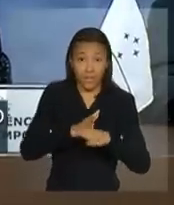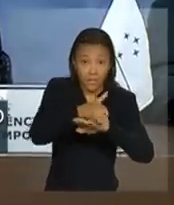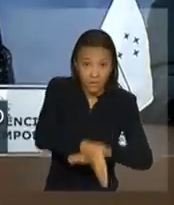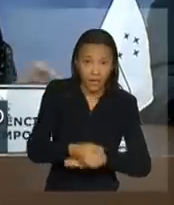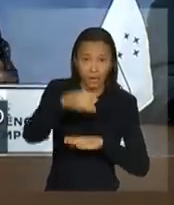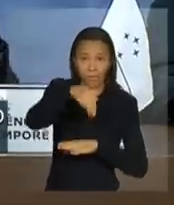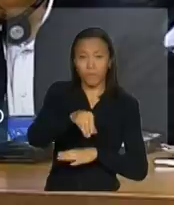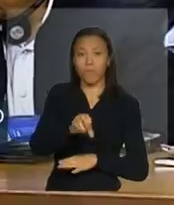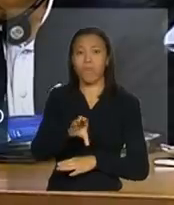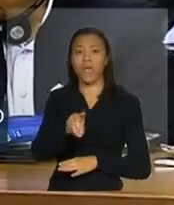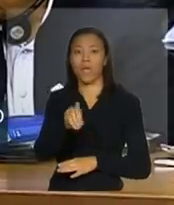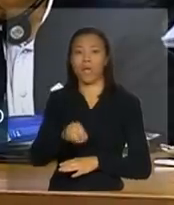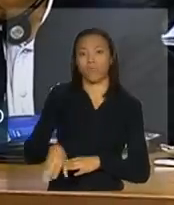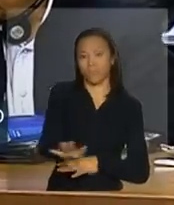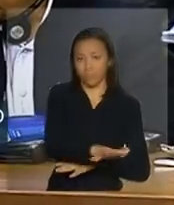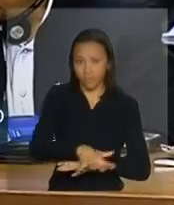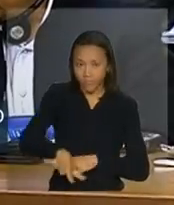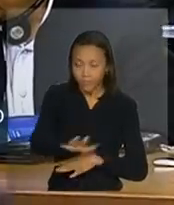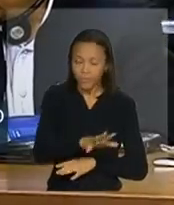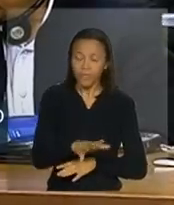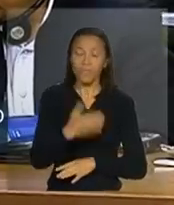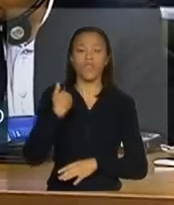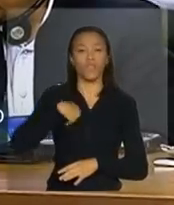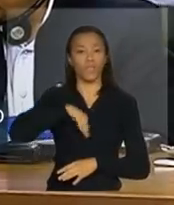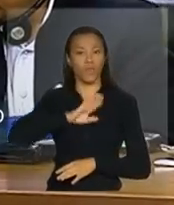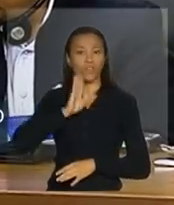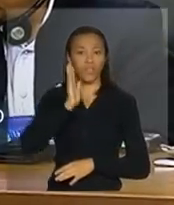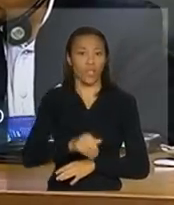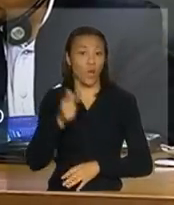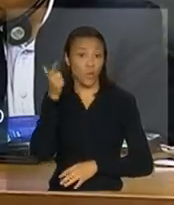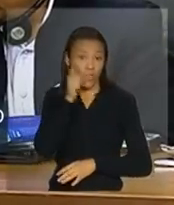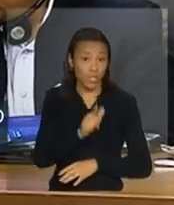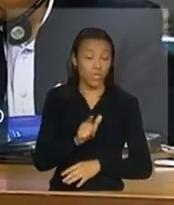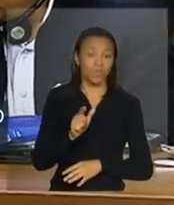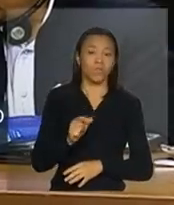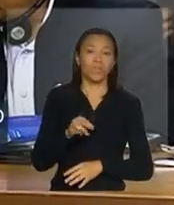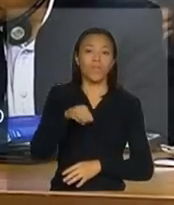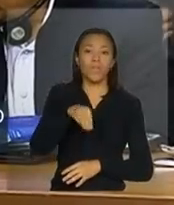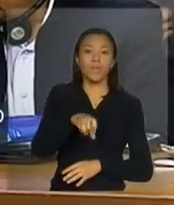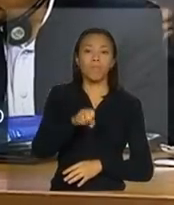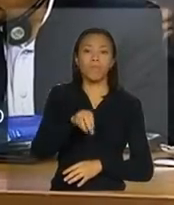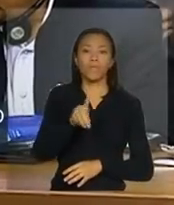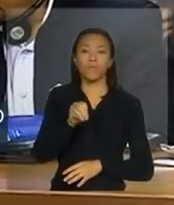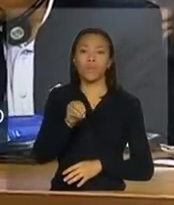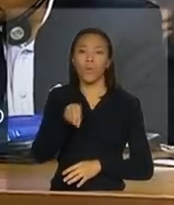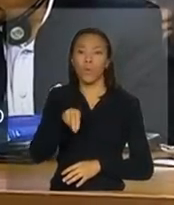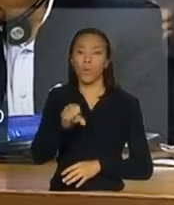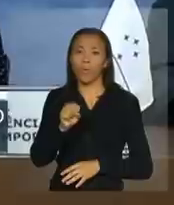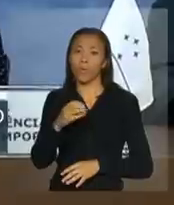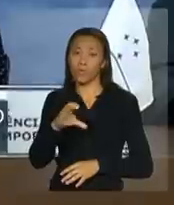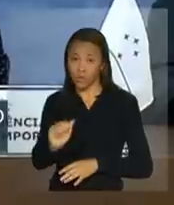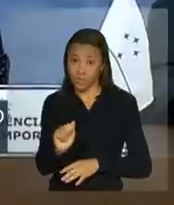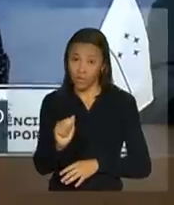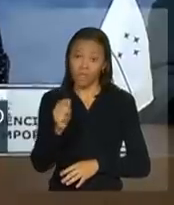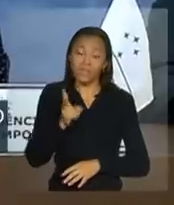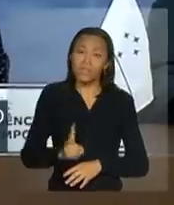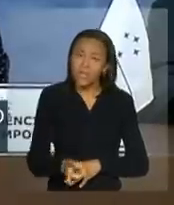integrado. Conforme acertamos em Mendonça, buscamos envolver ainda mais